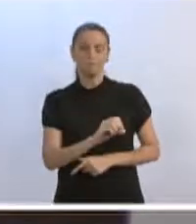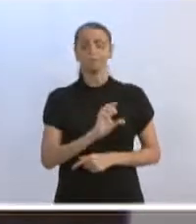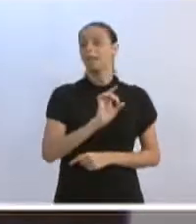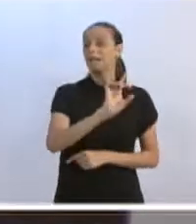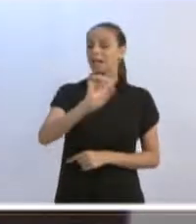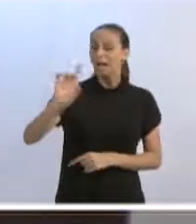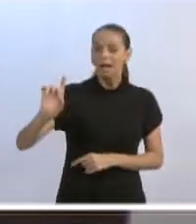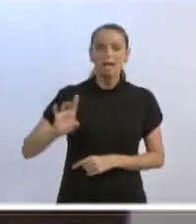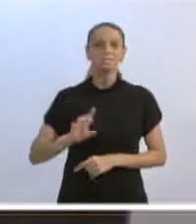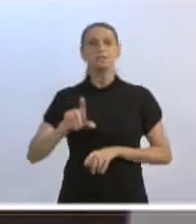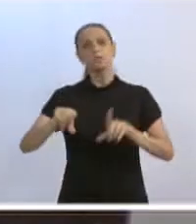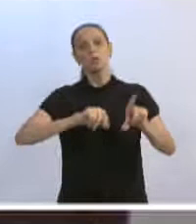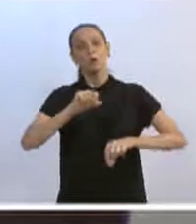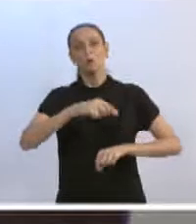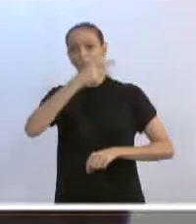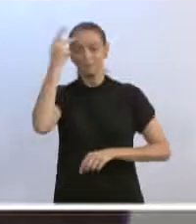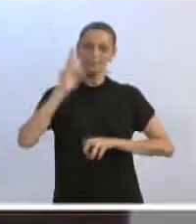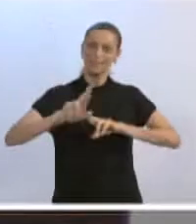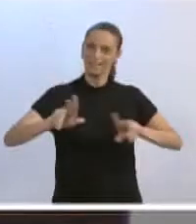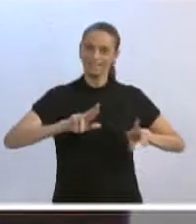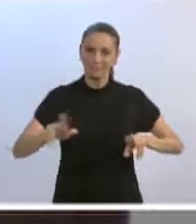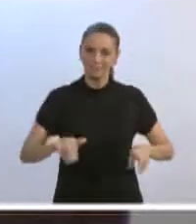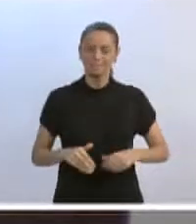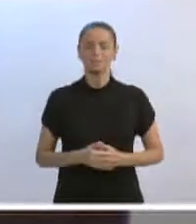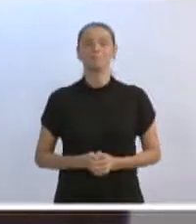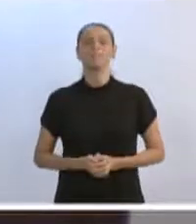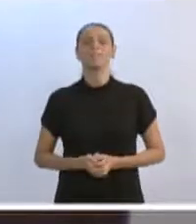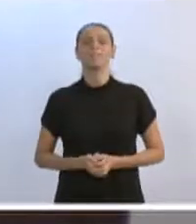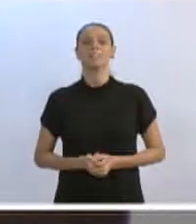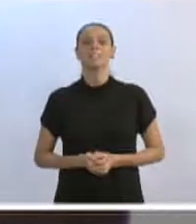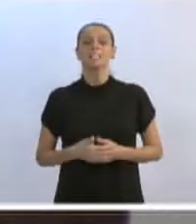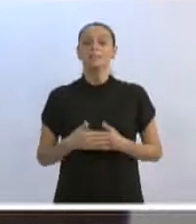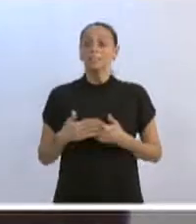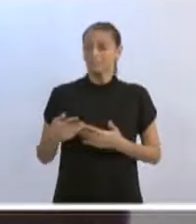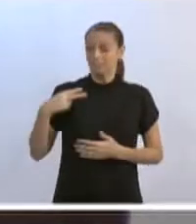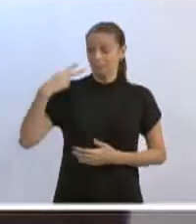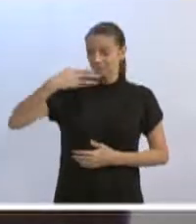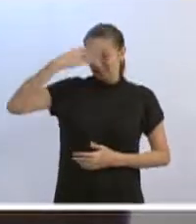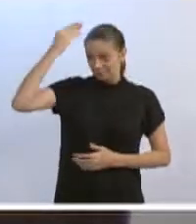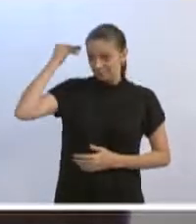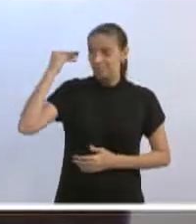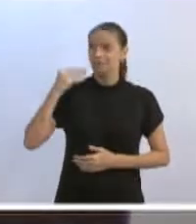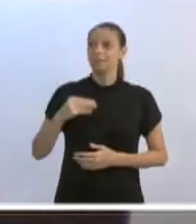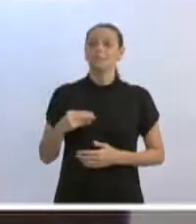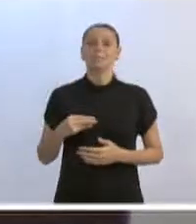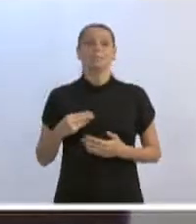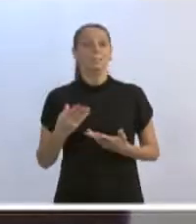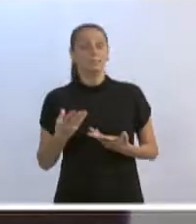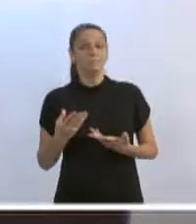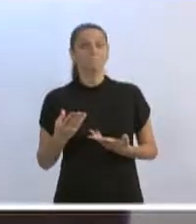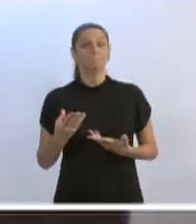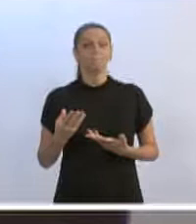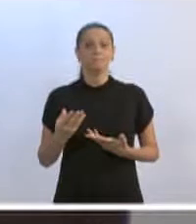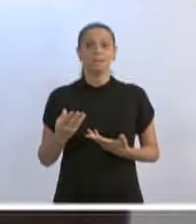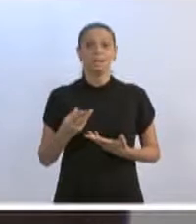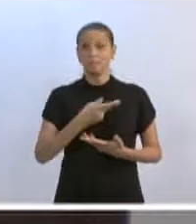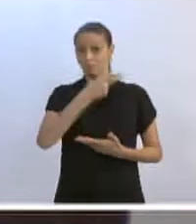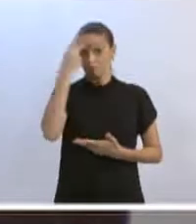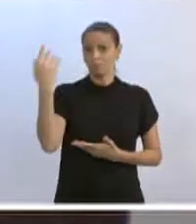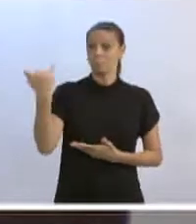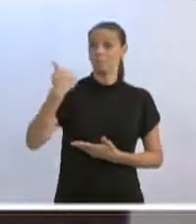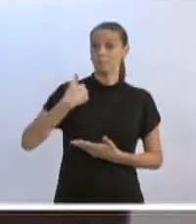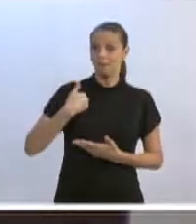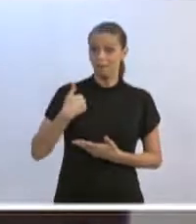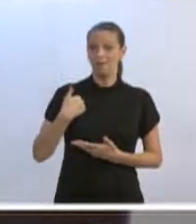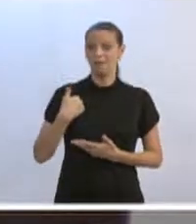pessoas daqui e me chamou a atenção alexandre matias vereadora chamativas um puxão de orelha aí que nós temos aqui tomar como